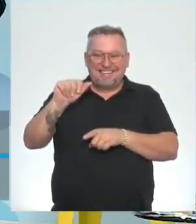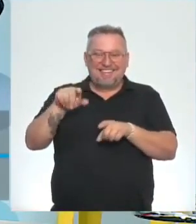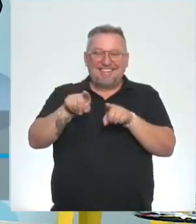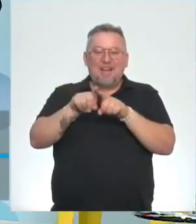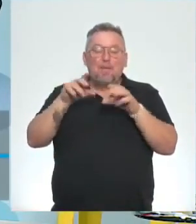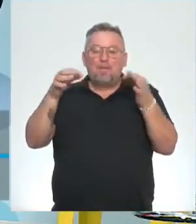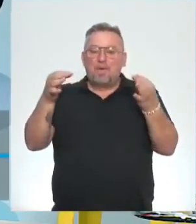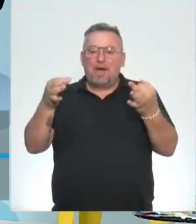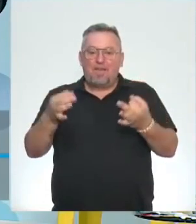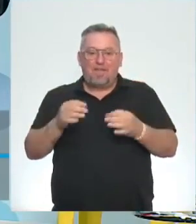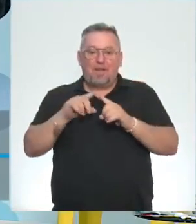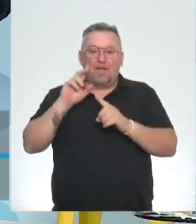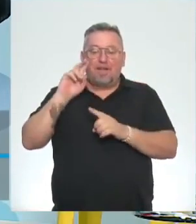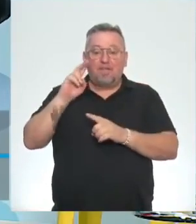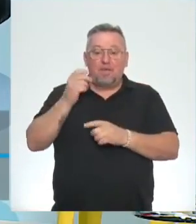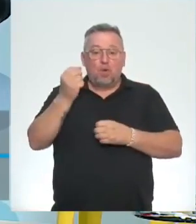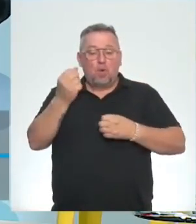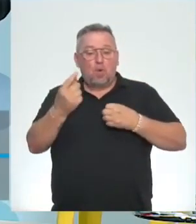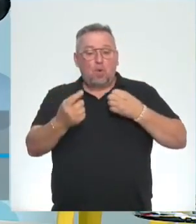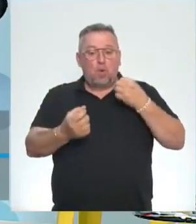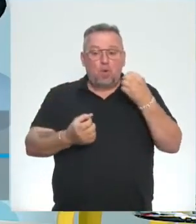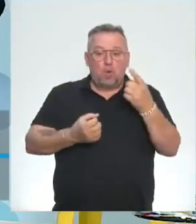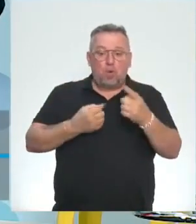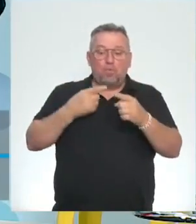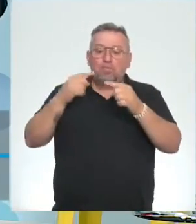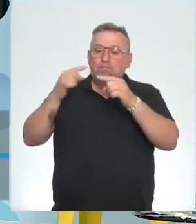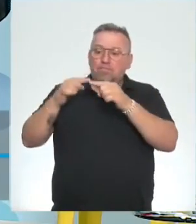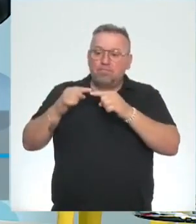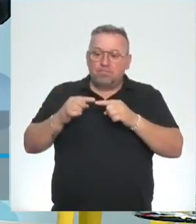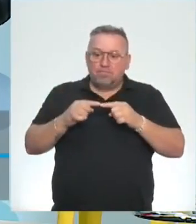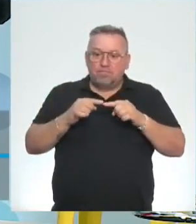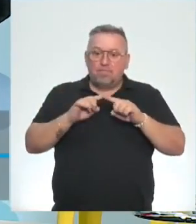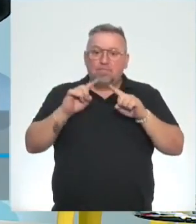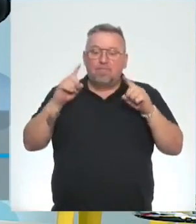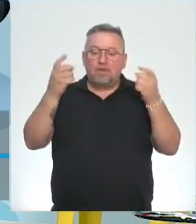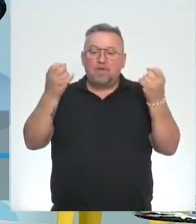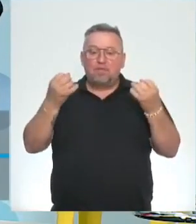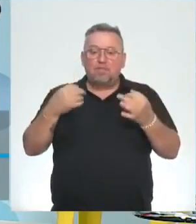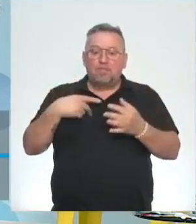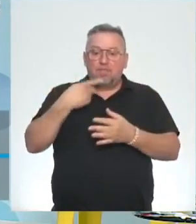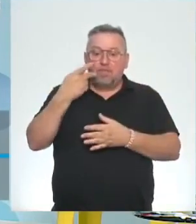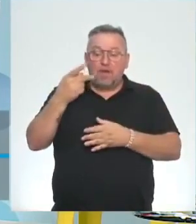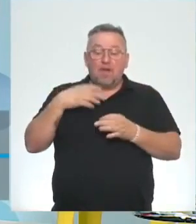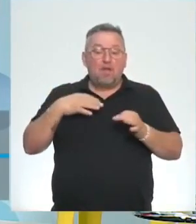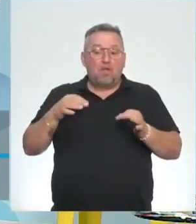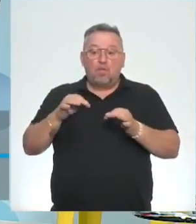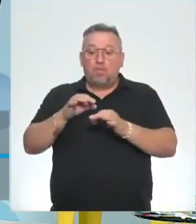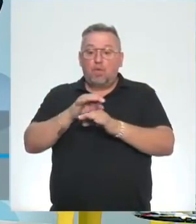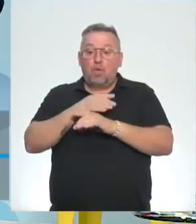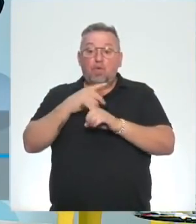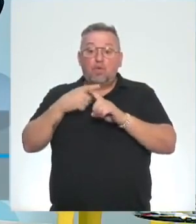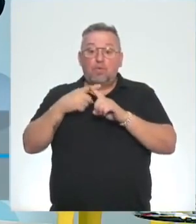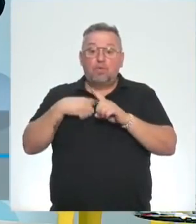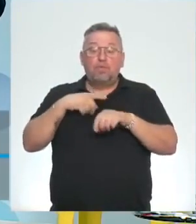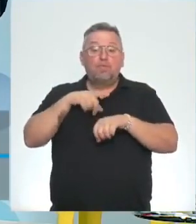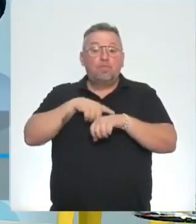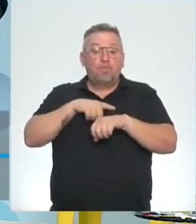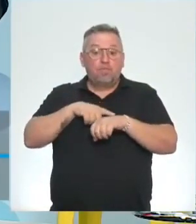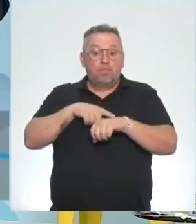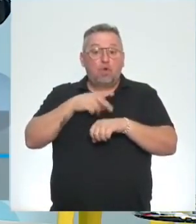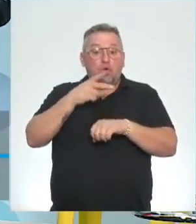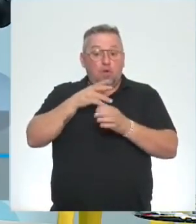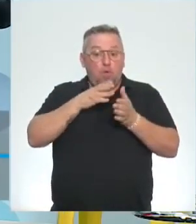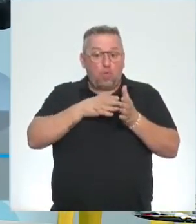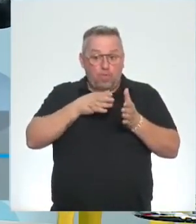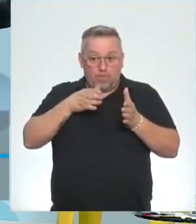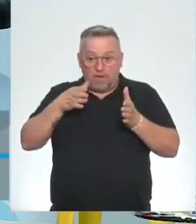A questão de uma ou outra questão da concordância ali, mas como eu falei, deixei na íntegra, porque assim, isso é o momento para o segundo passo,